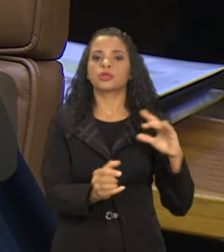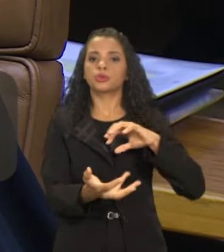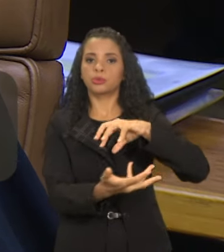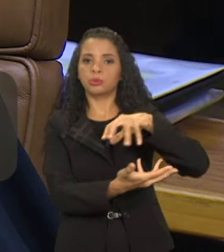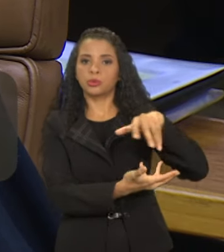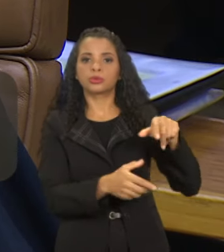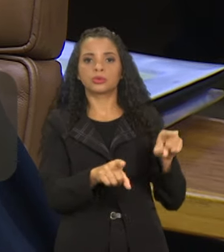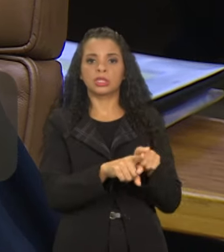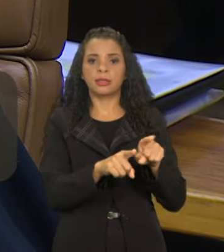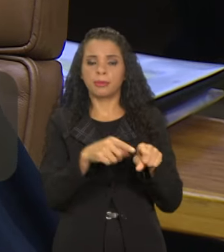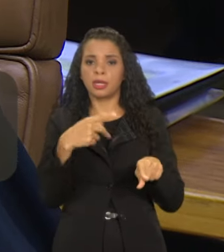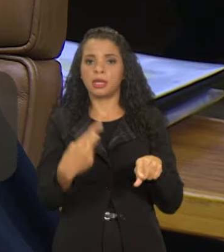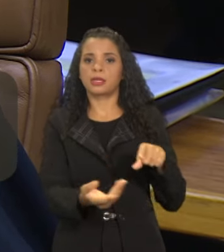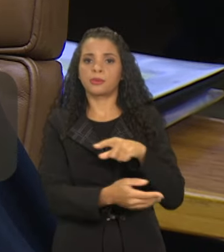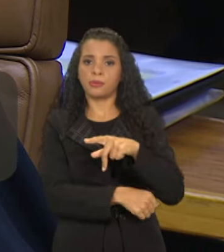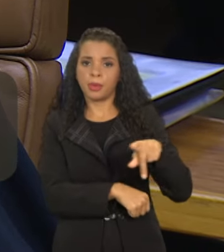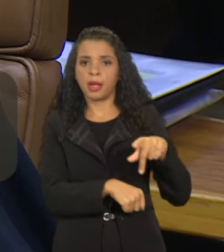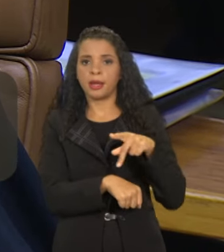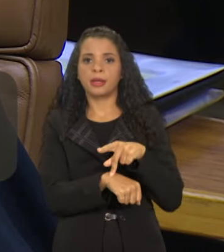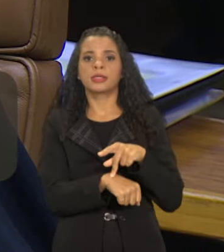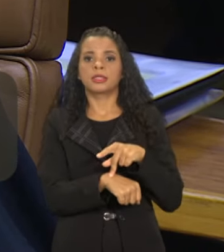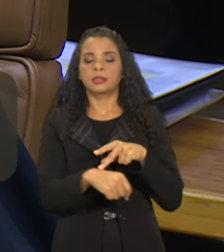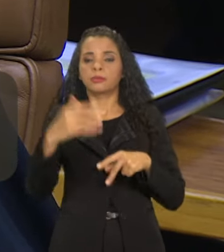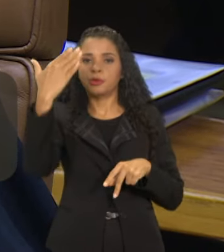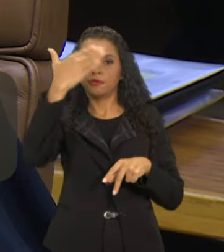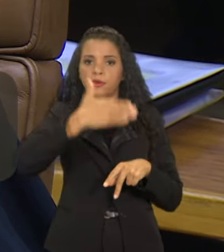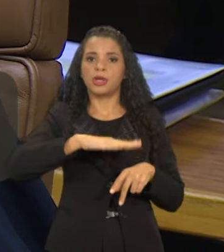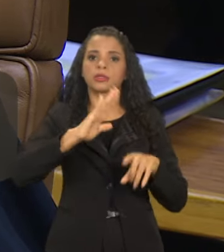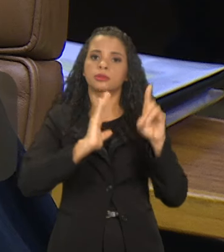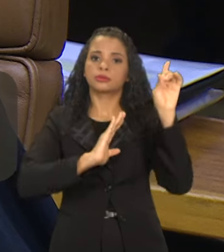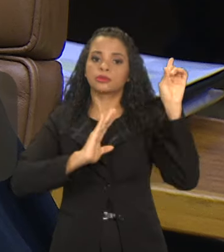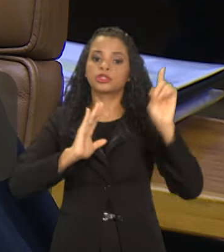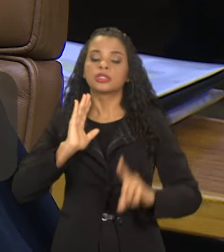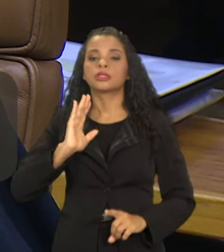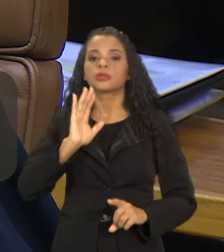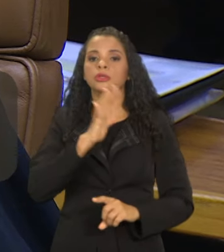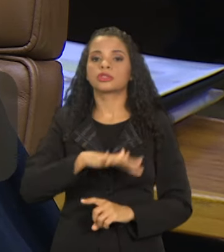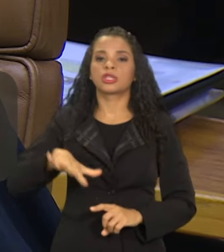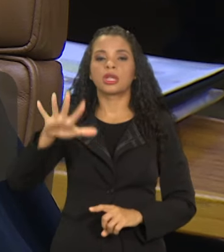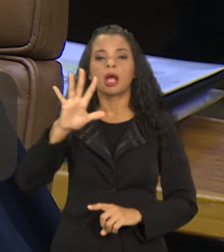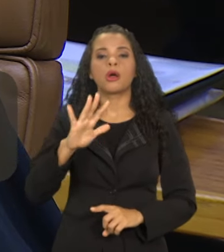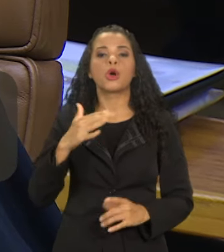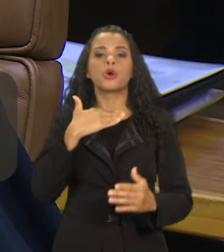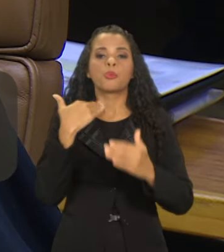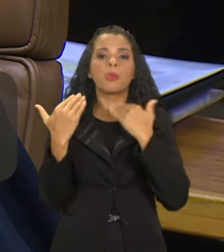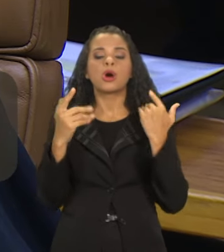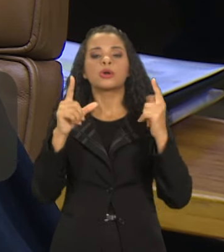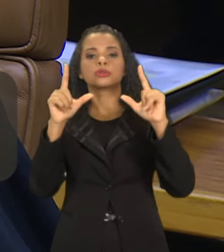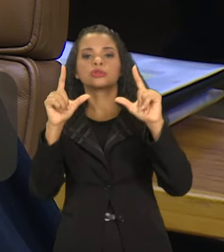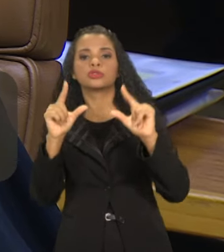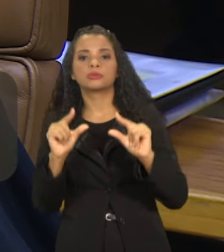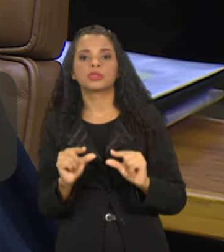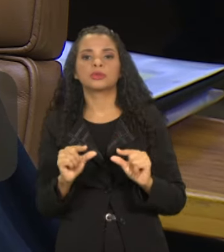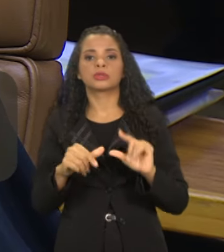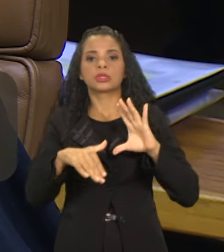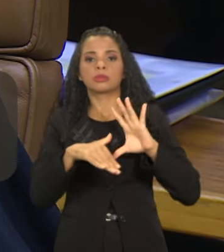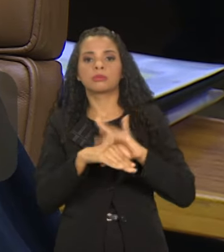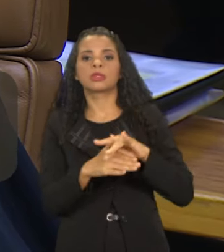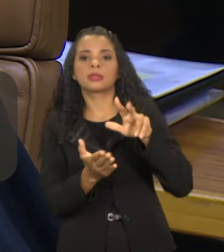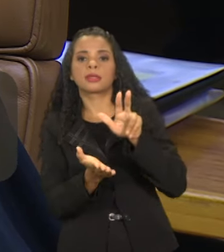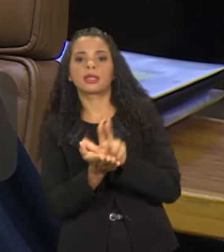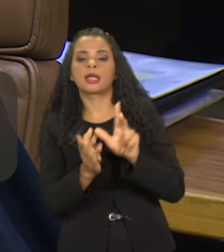pela declaração acima mencionada do diretor-geral da OMS, pela redução do número de mortes e dos quadros graves da doença, pelo aumento da cobertura de